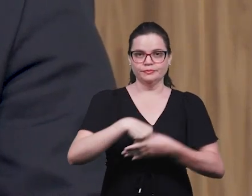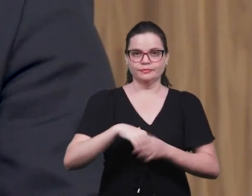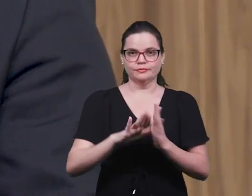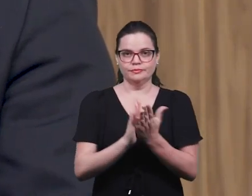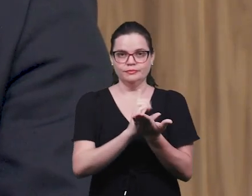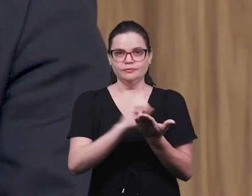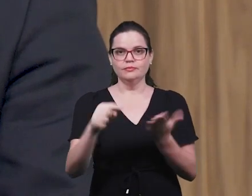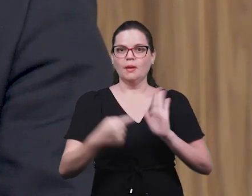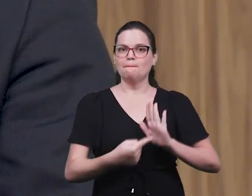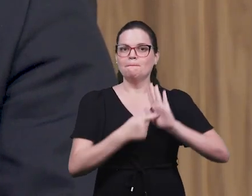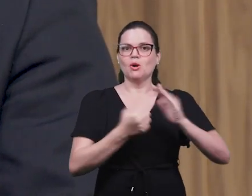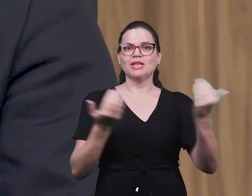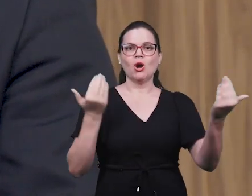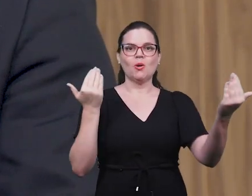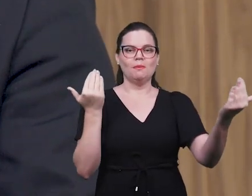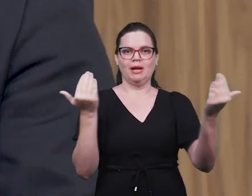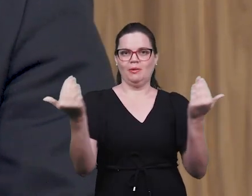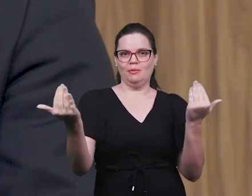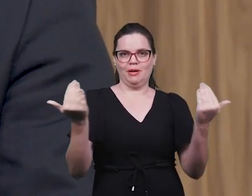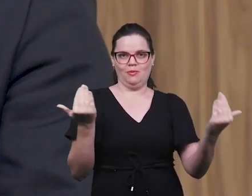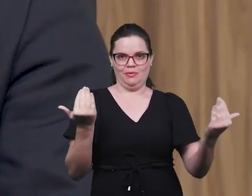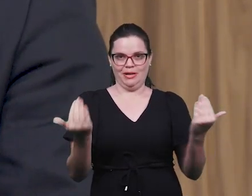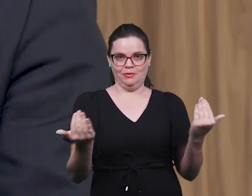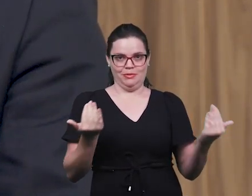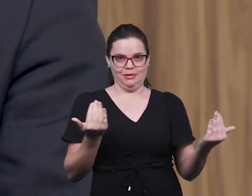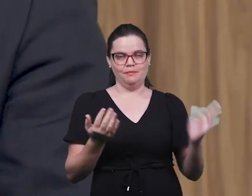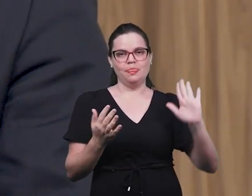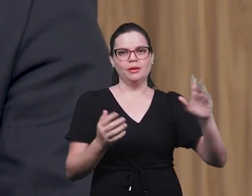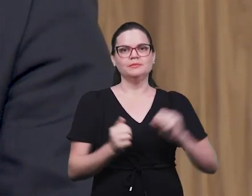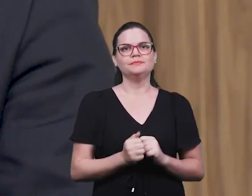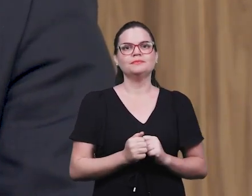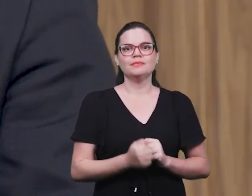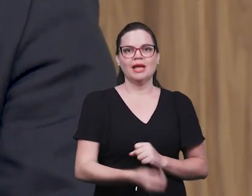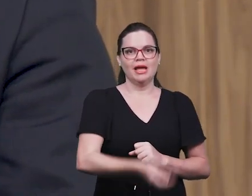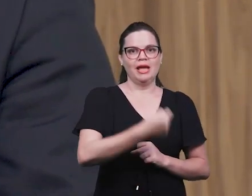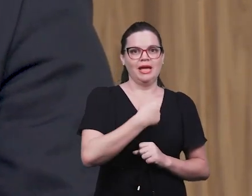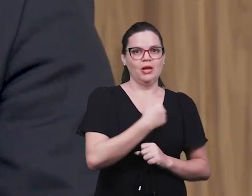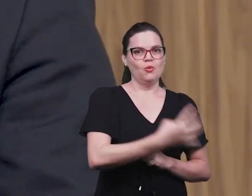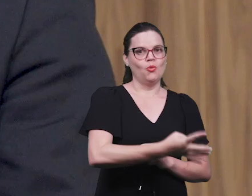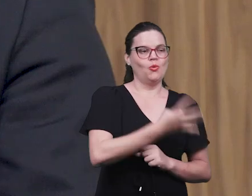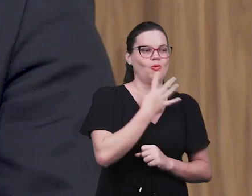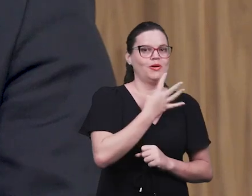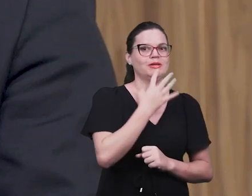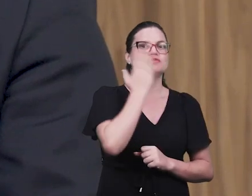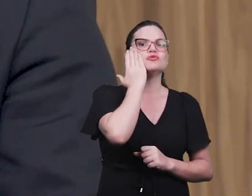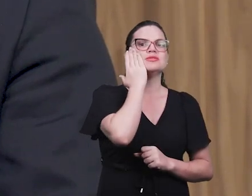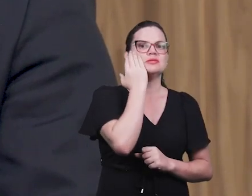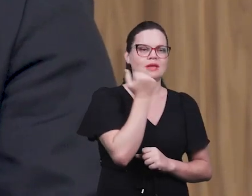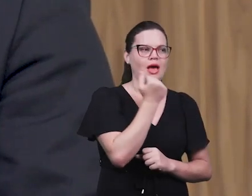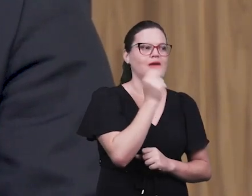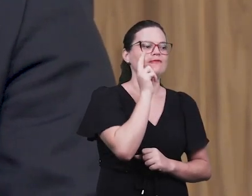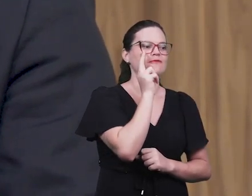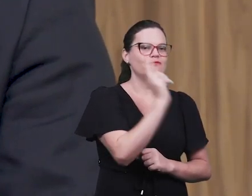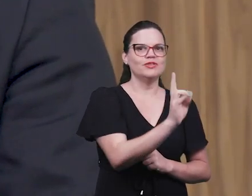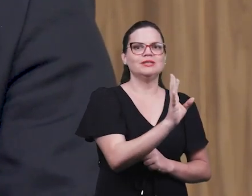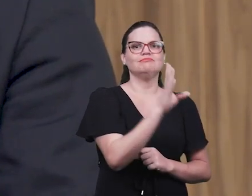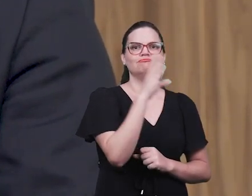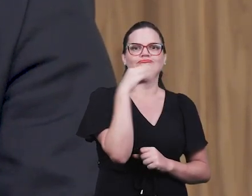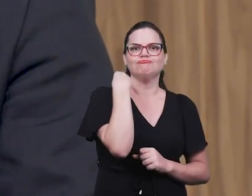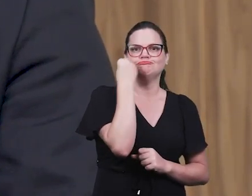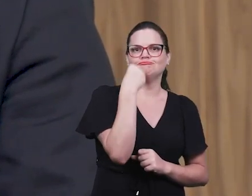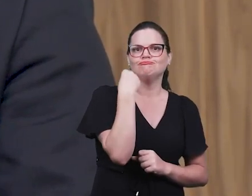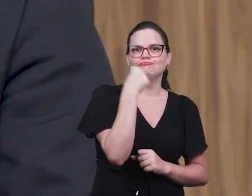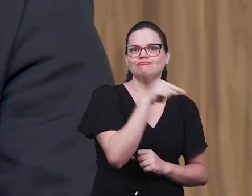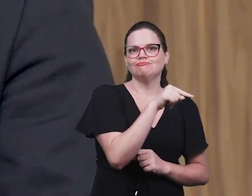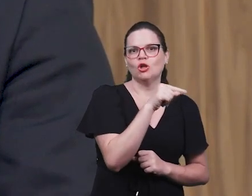as comparações daquilo que é conhecido para apontar o desconhecido. Então, ele faz uma proposta aqui.